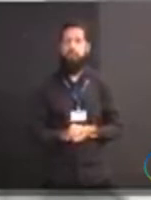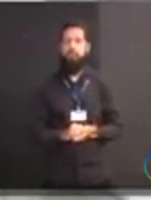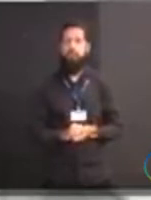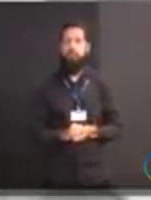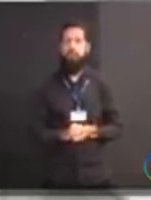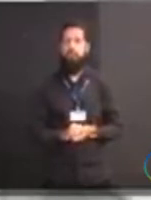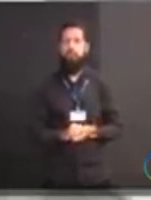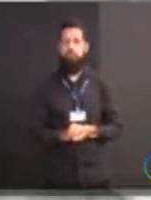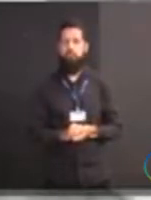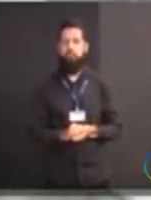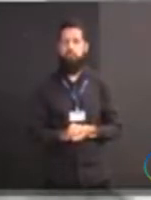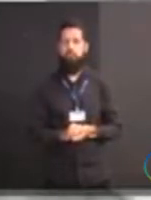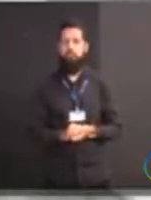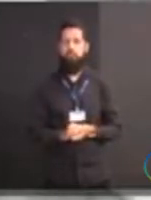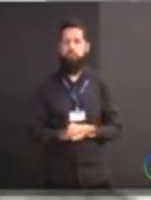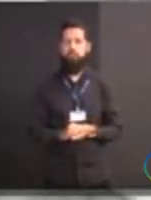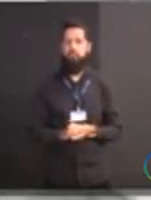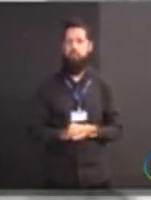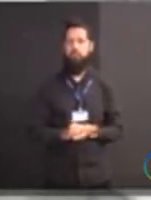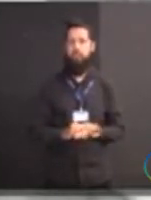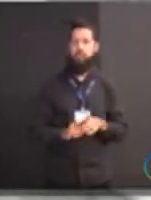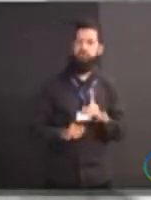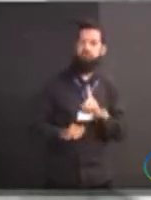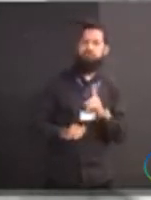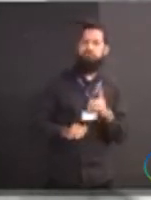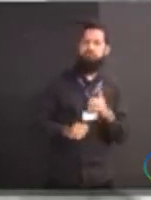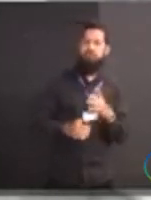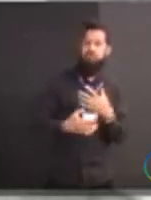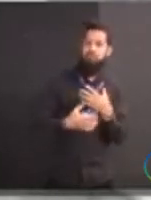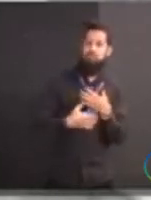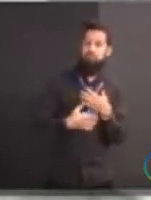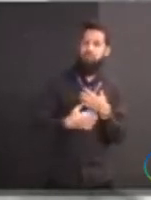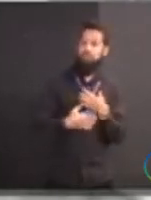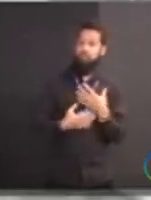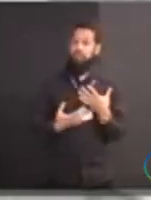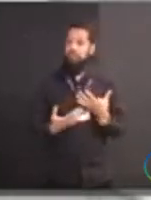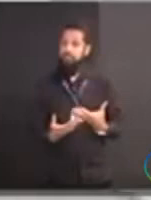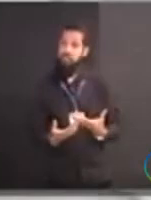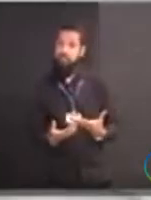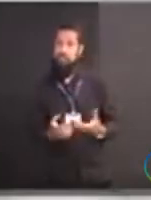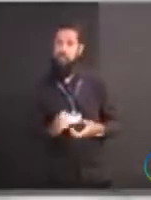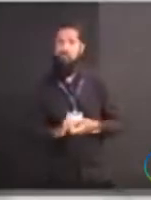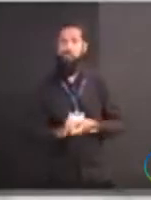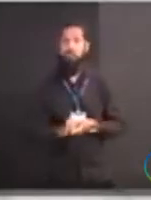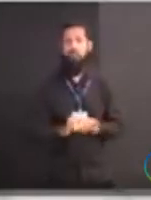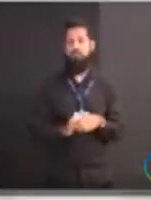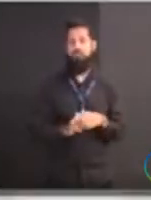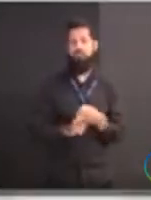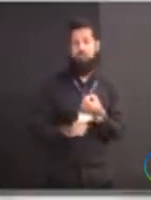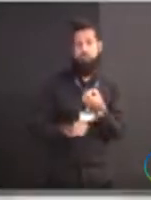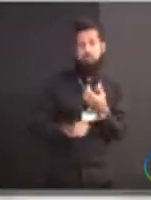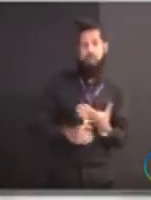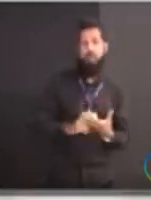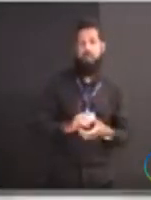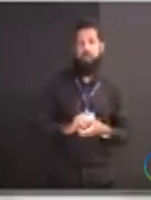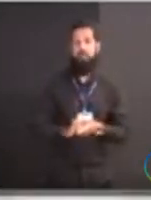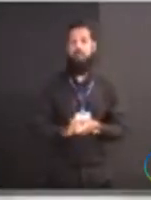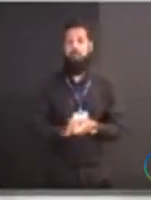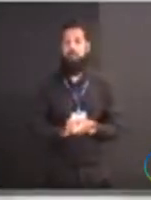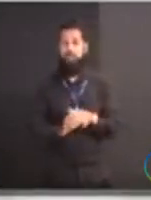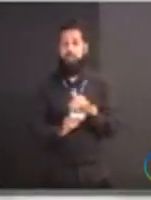Não estou muito bem informado com respeito aos mutantes, mas gostaria de saber